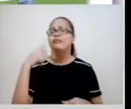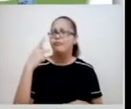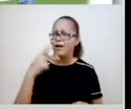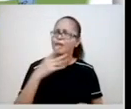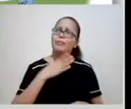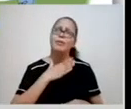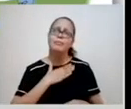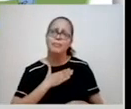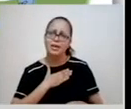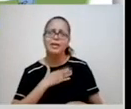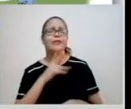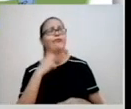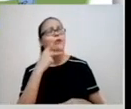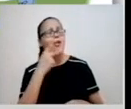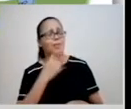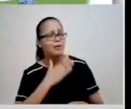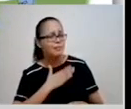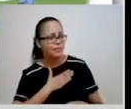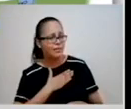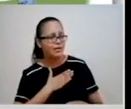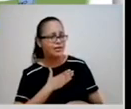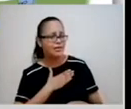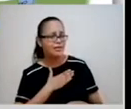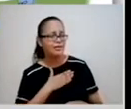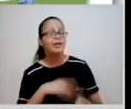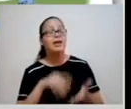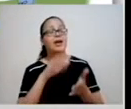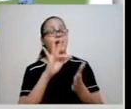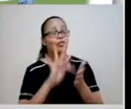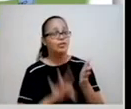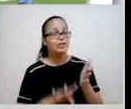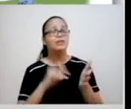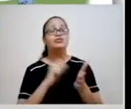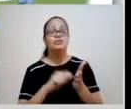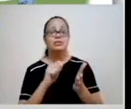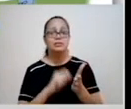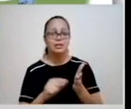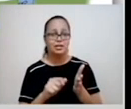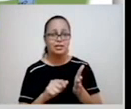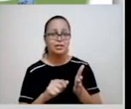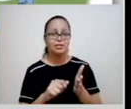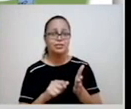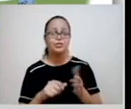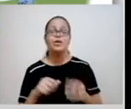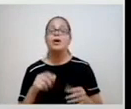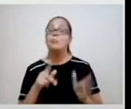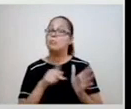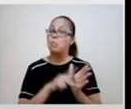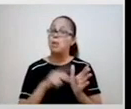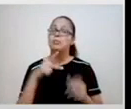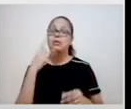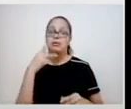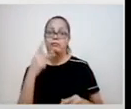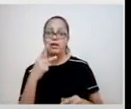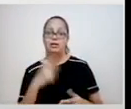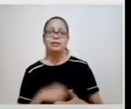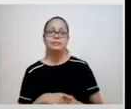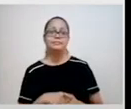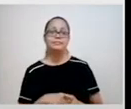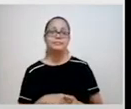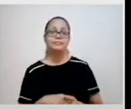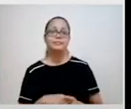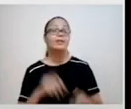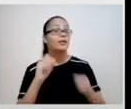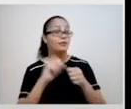mim mesma, aí eu digo para mim mesma. Então, embora seja um texto escrito, essas repetições também são próprias da fala. Então, vamos lá, vamos fazer